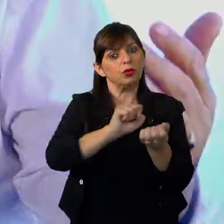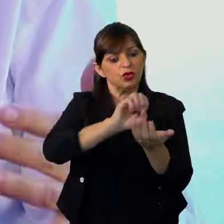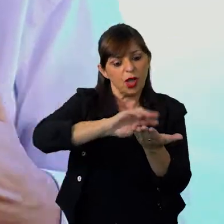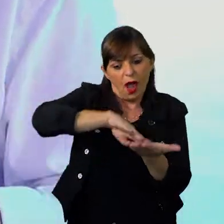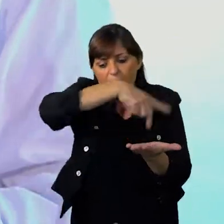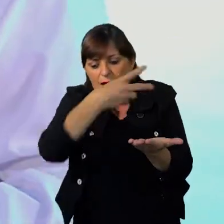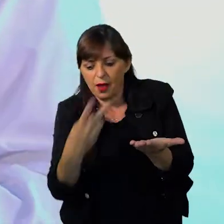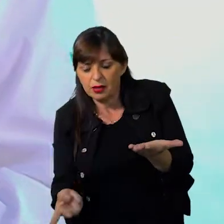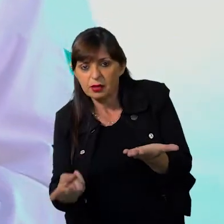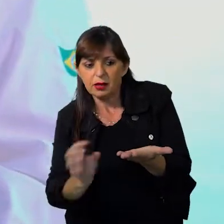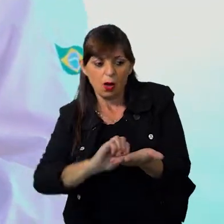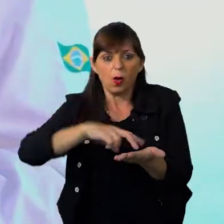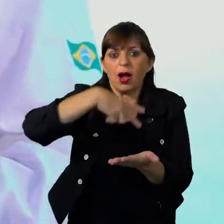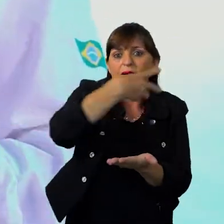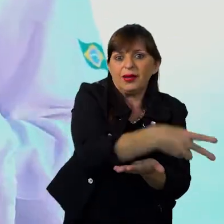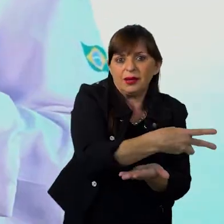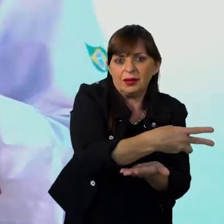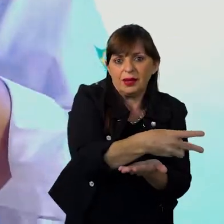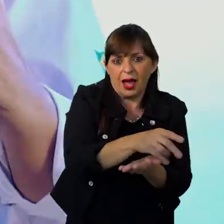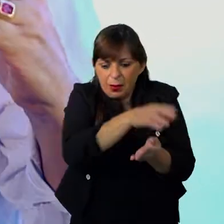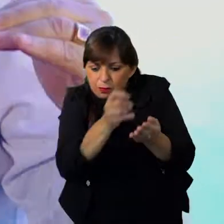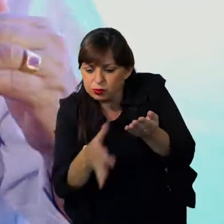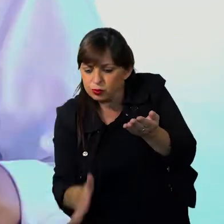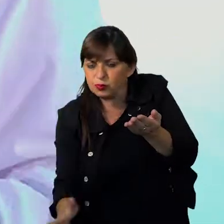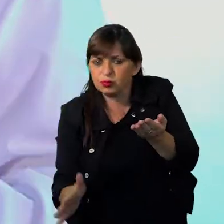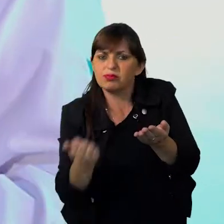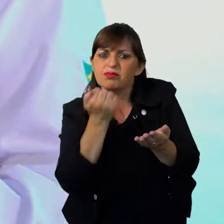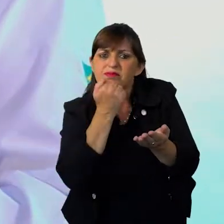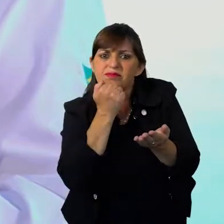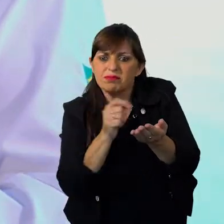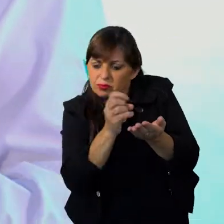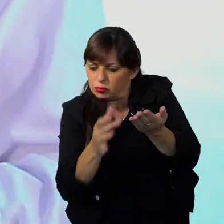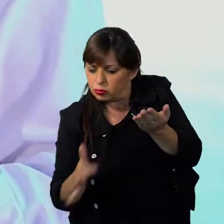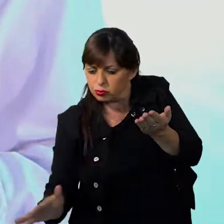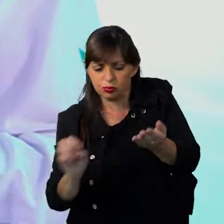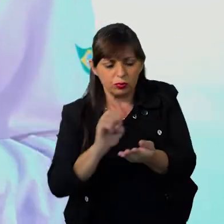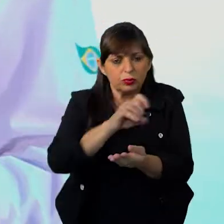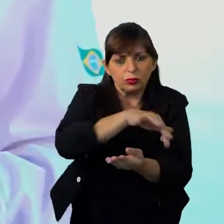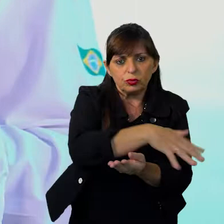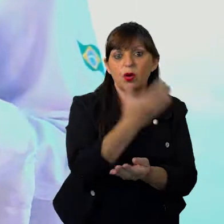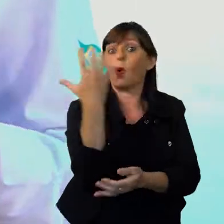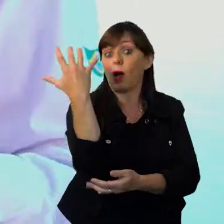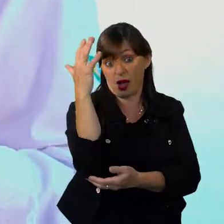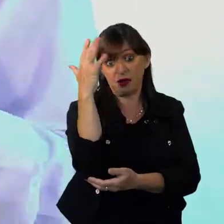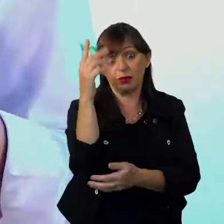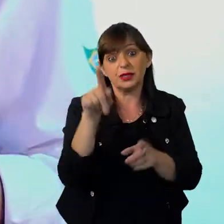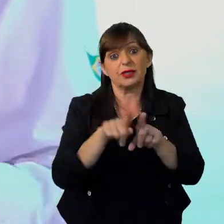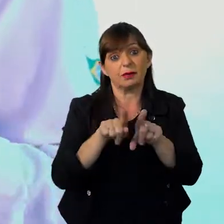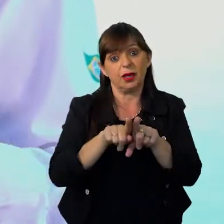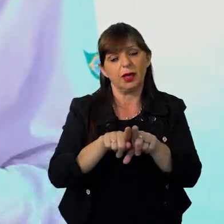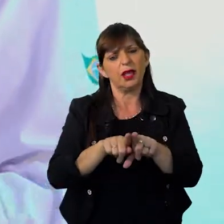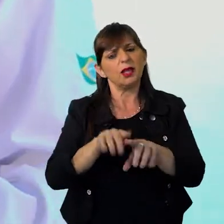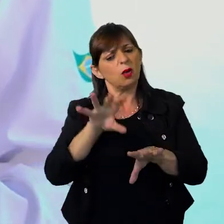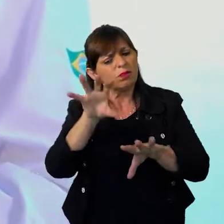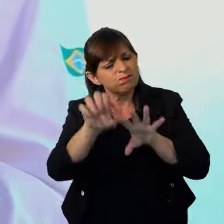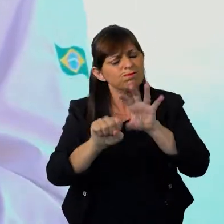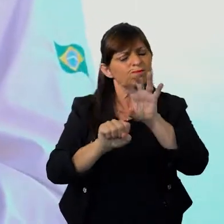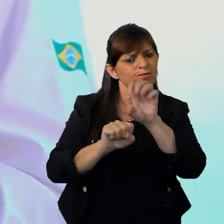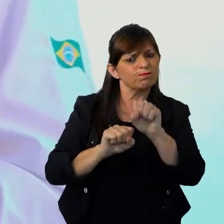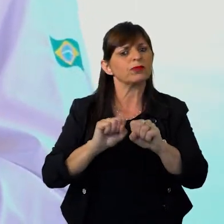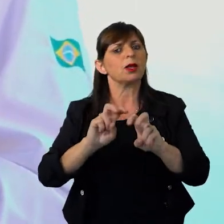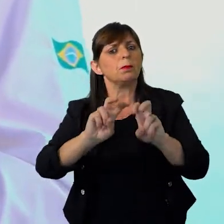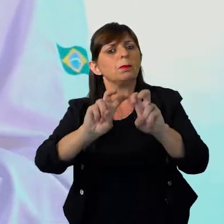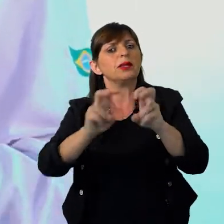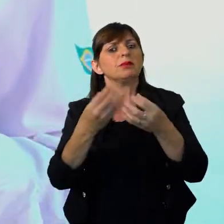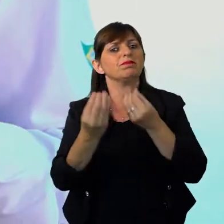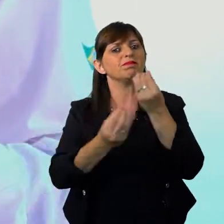sou para os galhos das Árvores então todo Uma História bonita que a gente foi resgatando e lendo a respeito